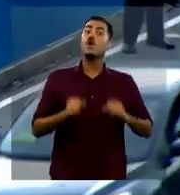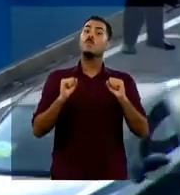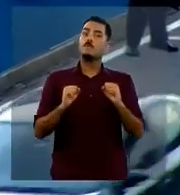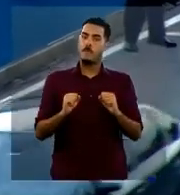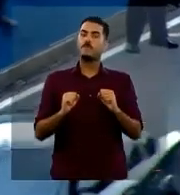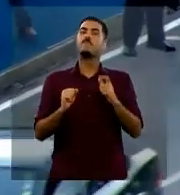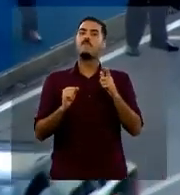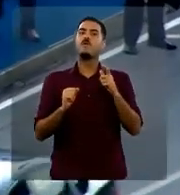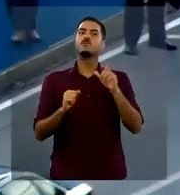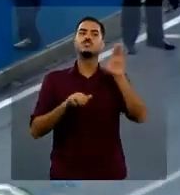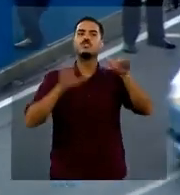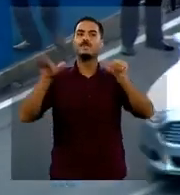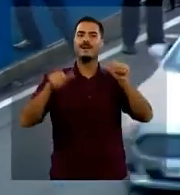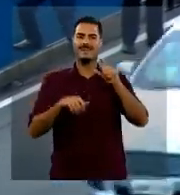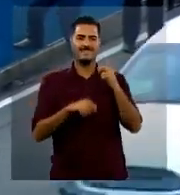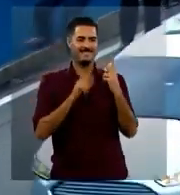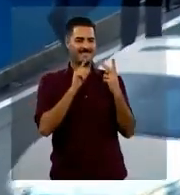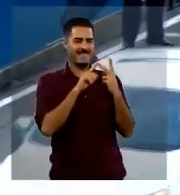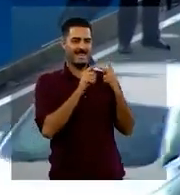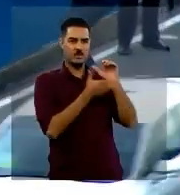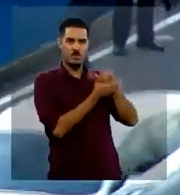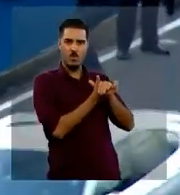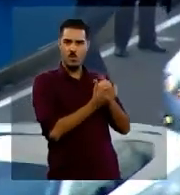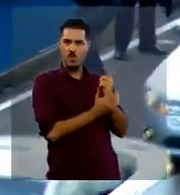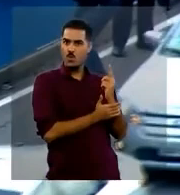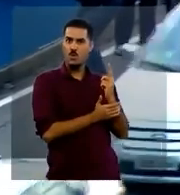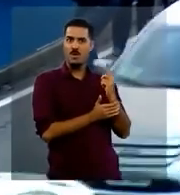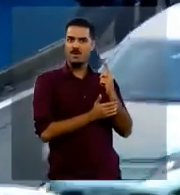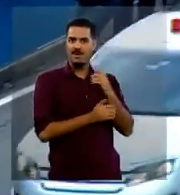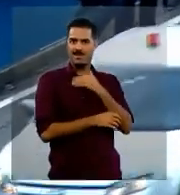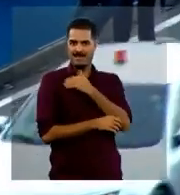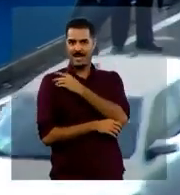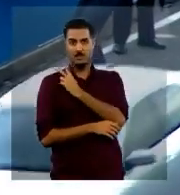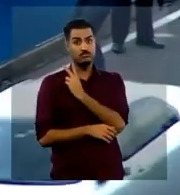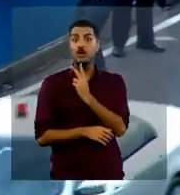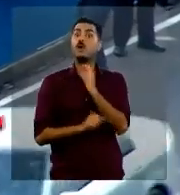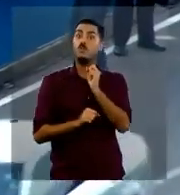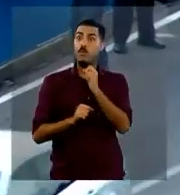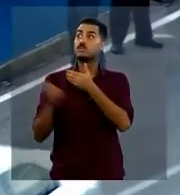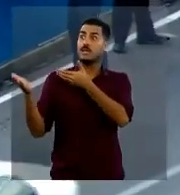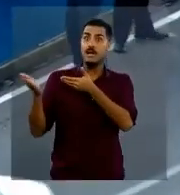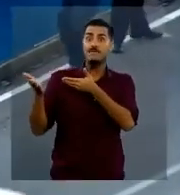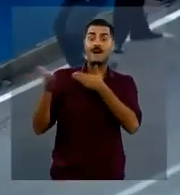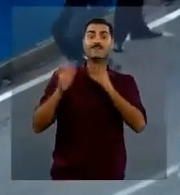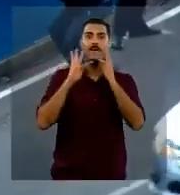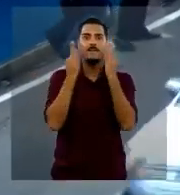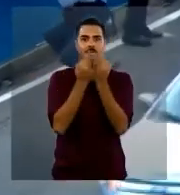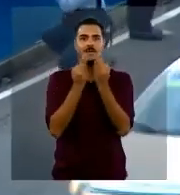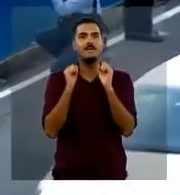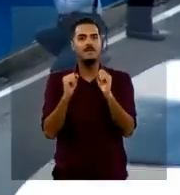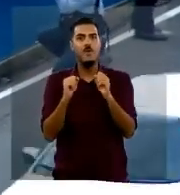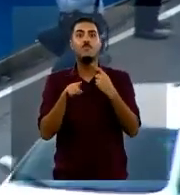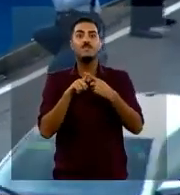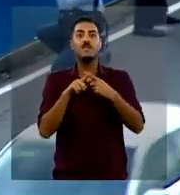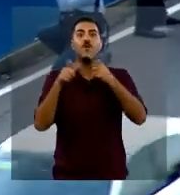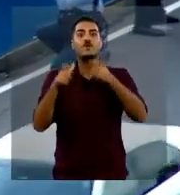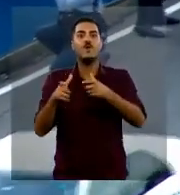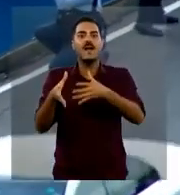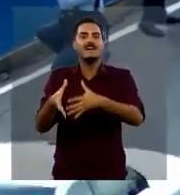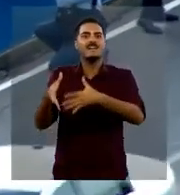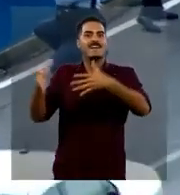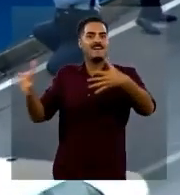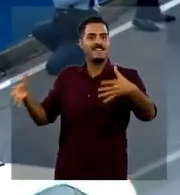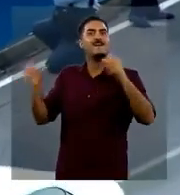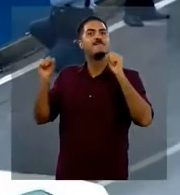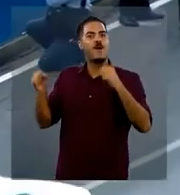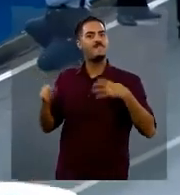não só a esposa, o marido, enfim, não só o acompanhante, mas podem levar outros membros da família, porque tem mais espaço. É